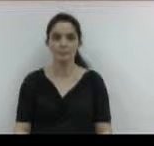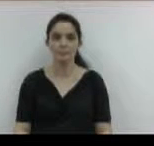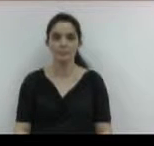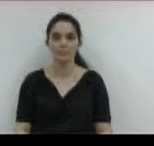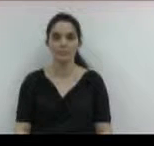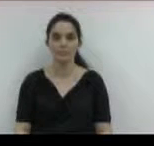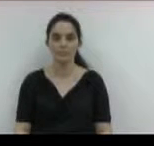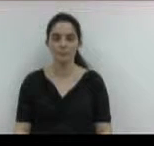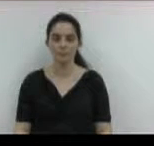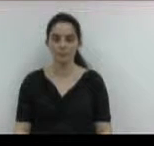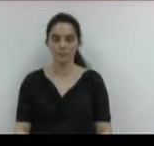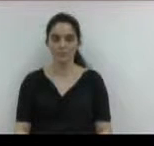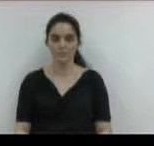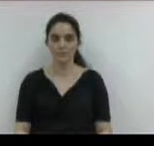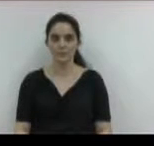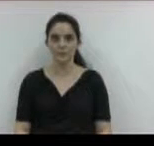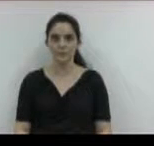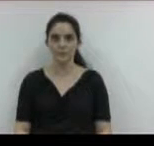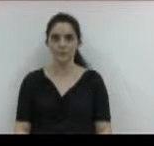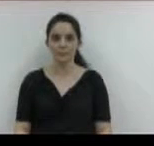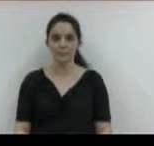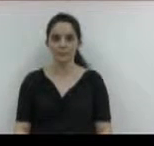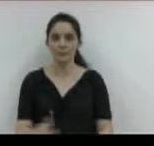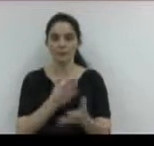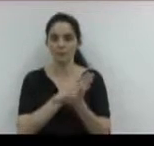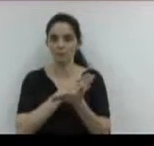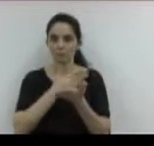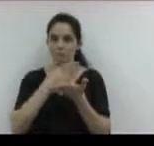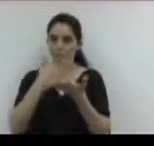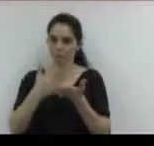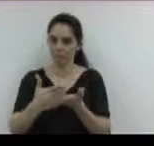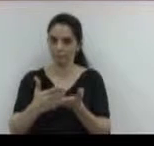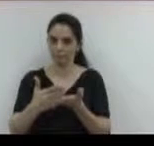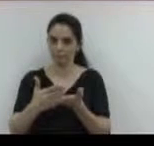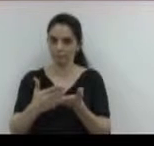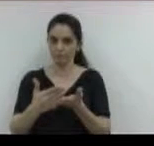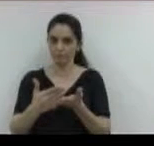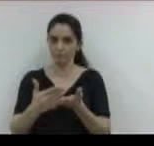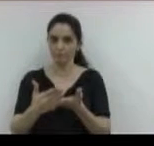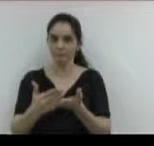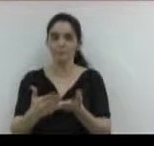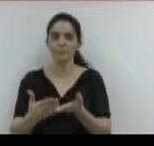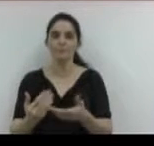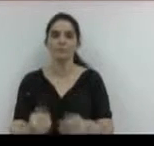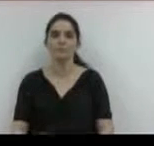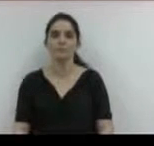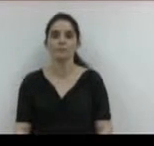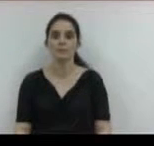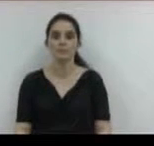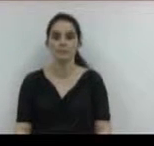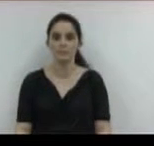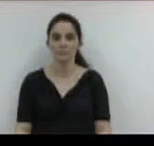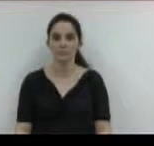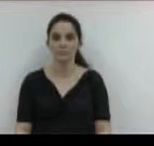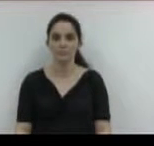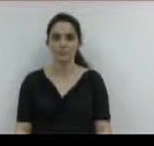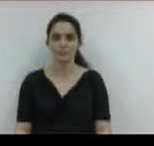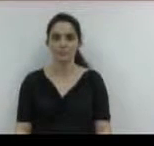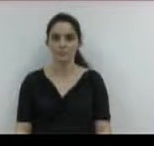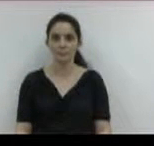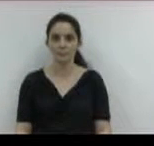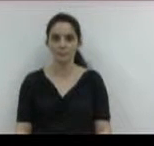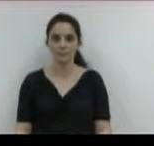Havendo número regimental, esta presidência dá por iniciada a presente sessão. Esta presidência